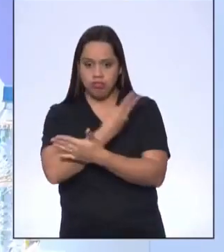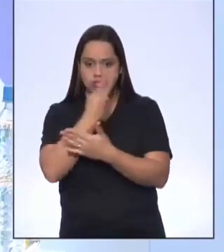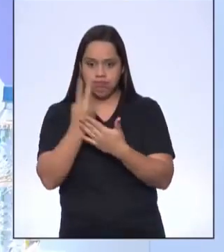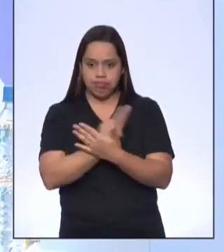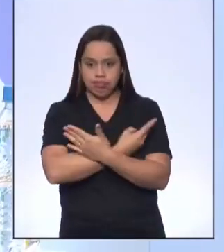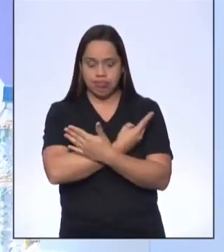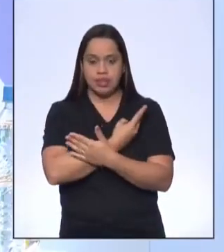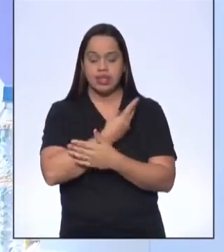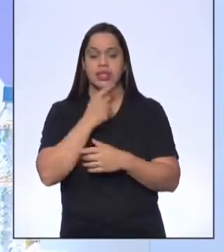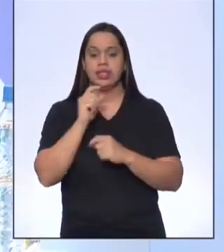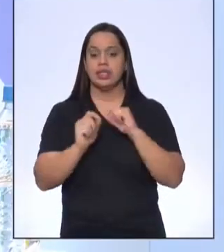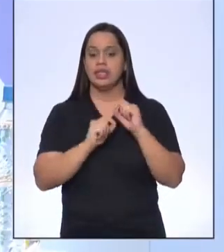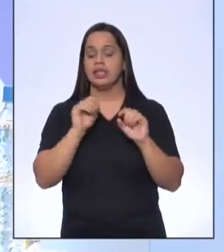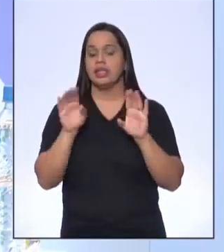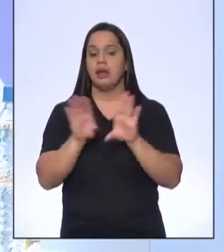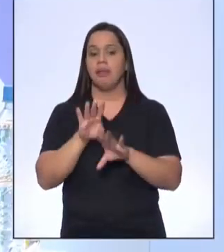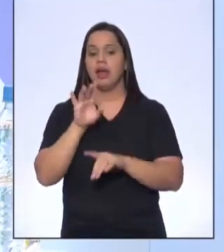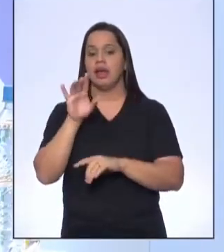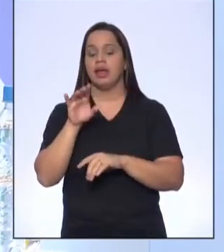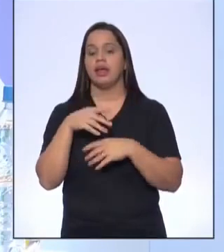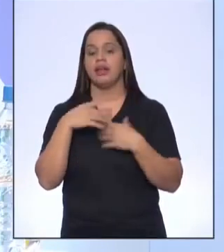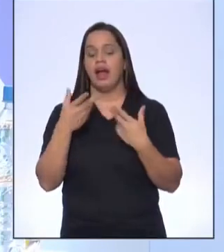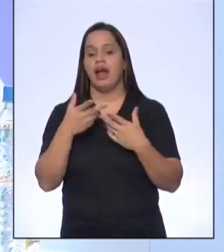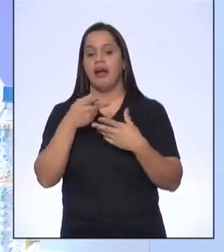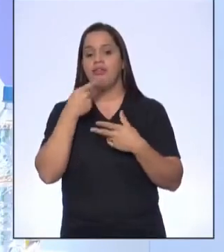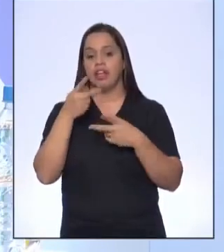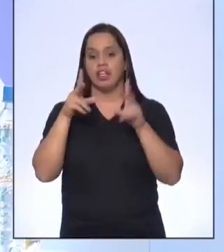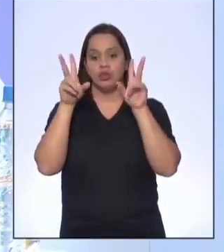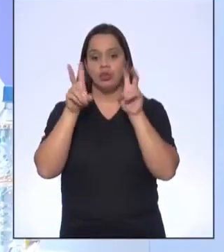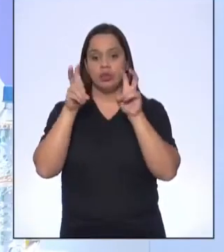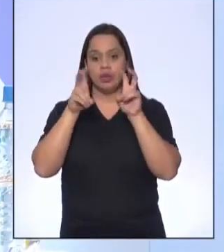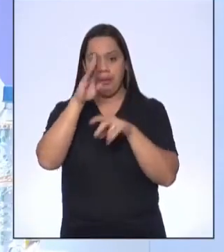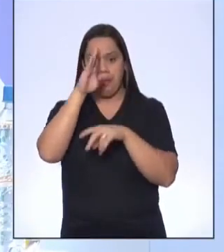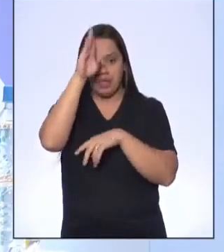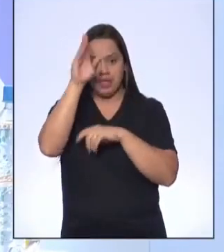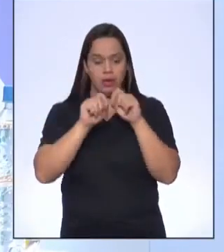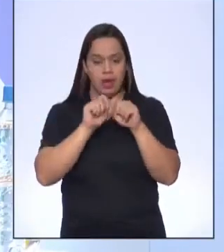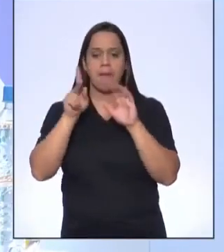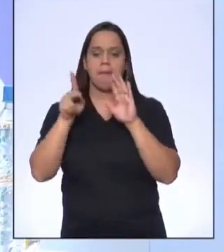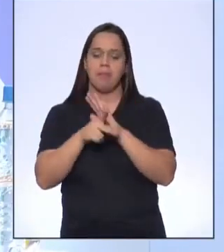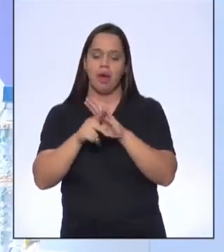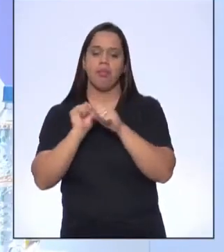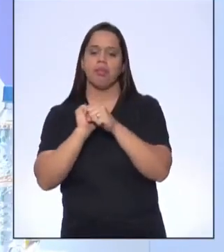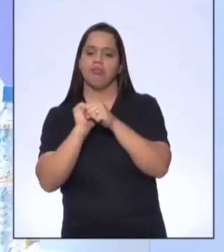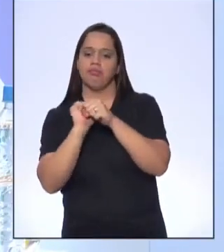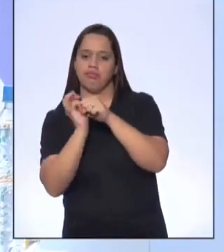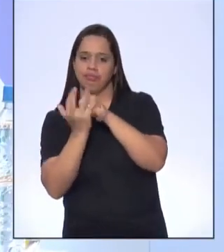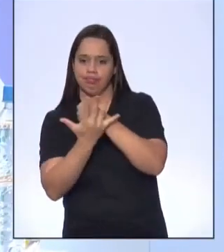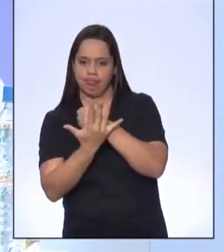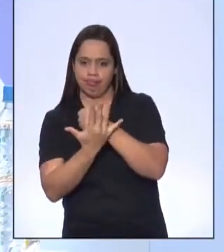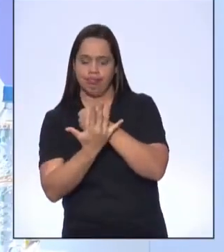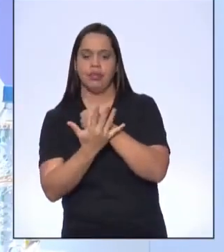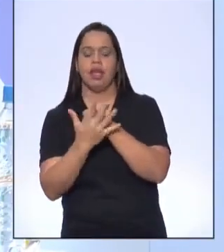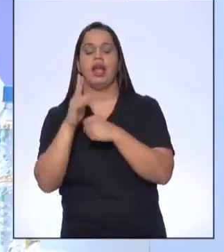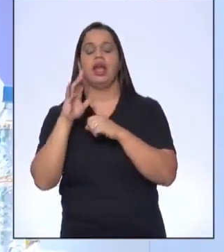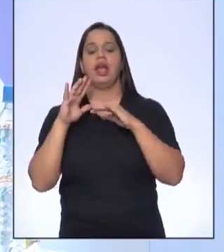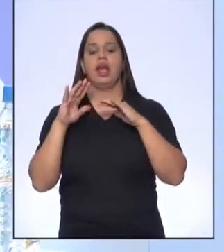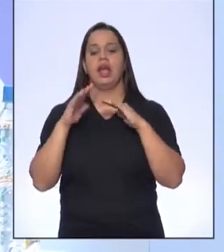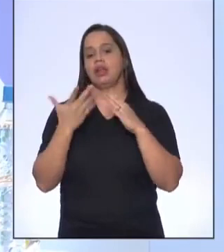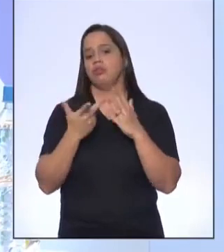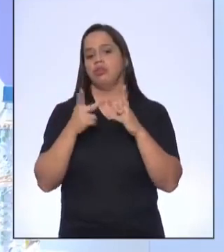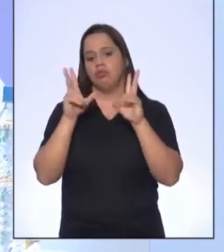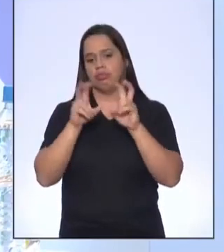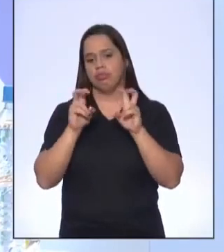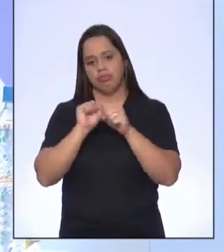eles estão também falando que o tema, o assunto principal, o coronavírus, e que Exato. gira em torno do corona,